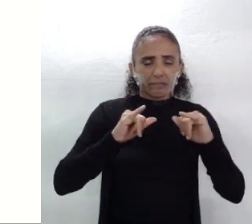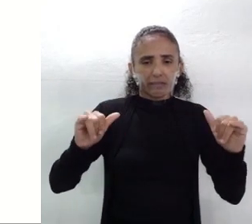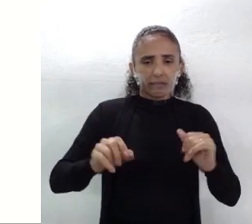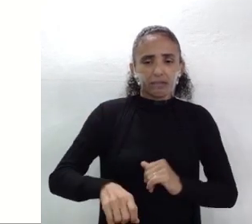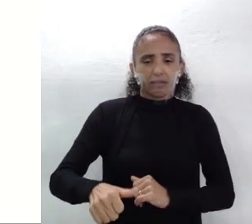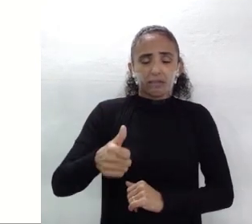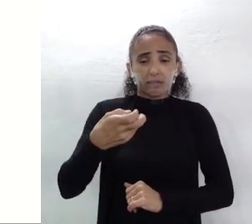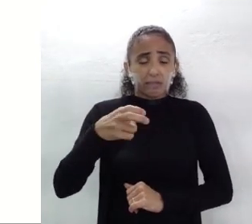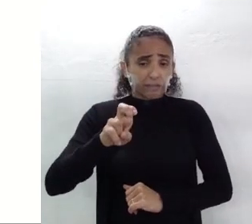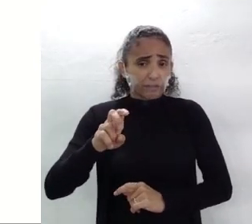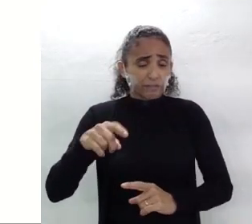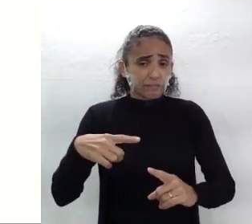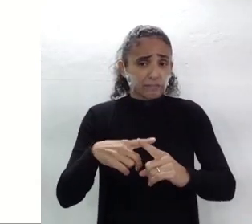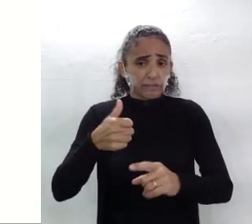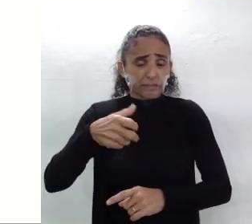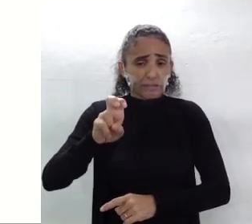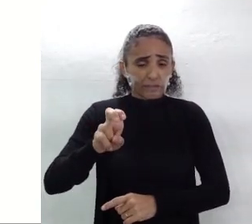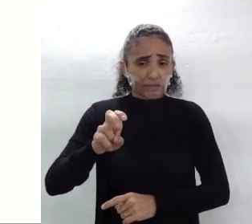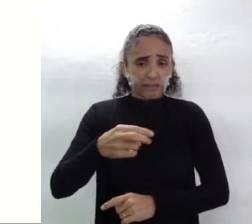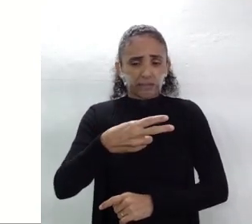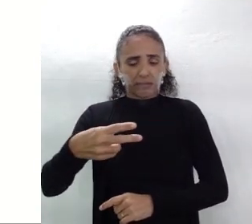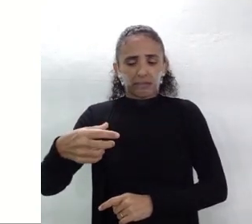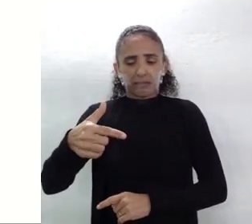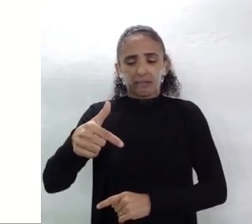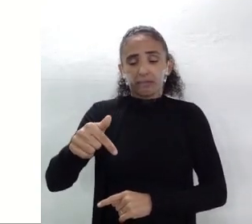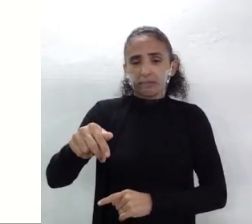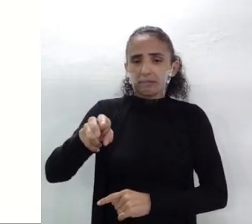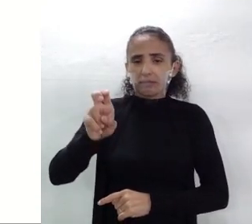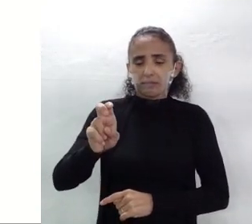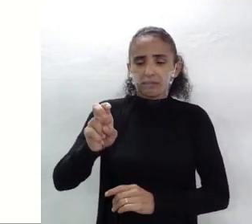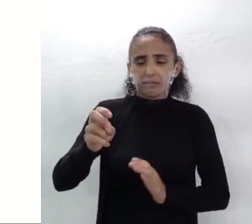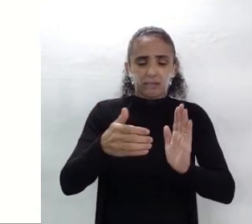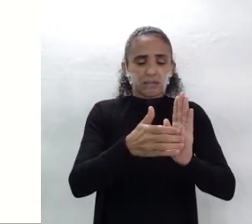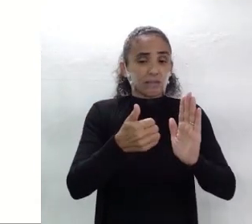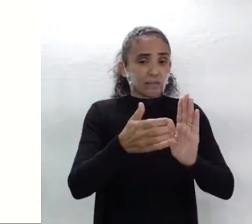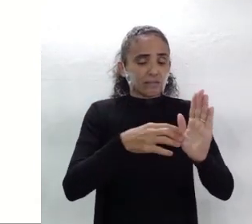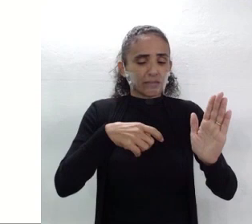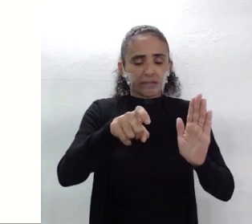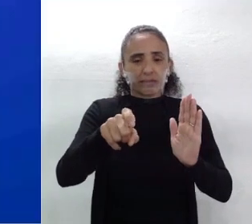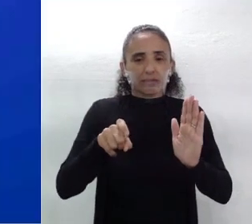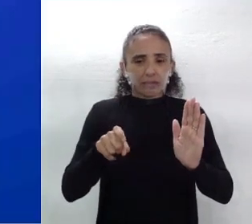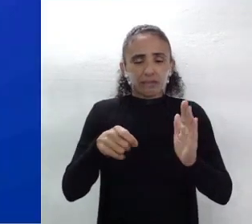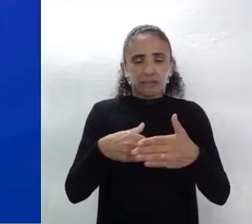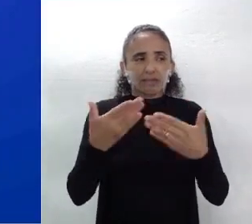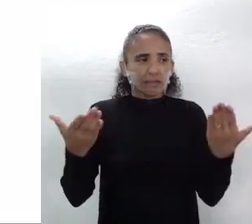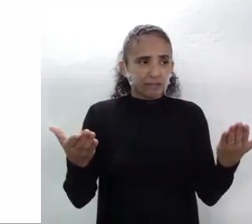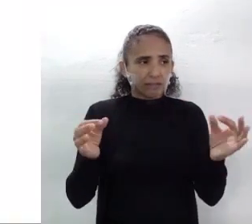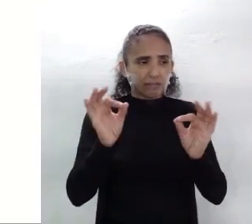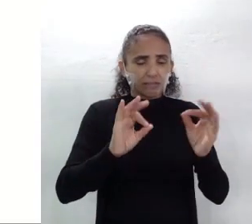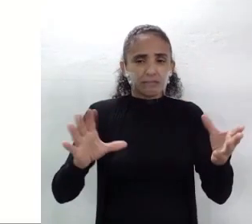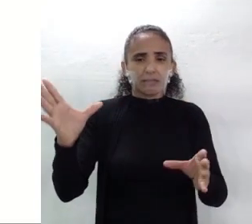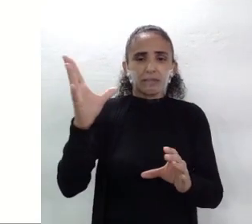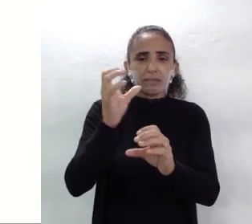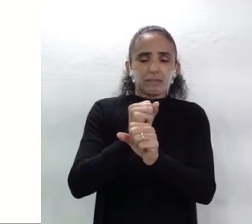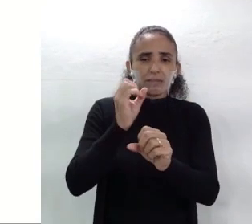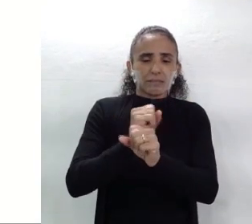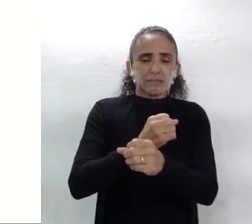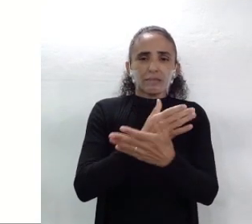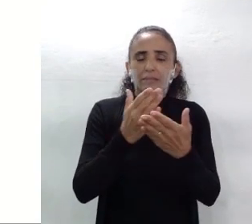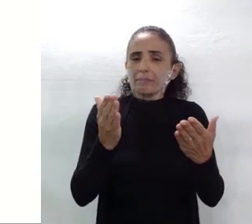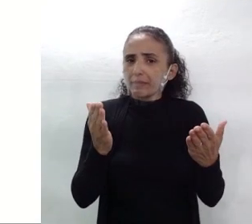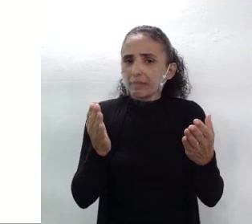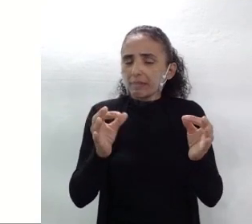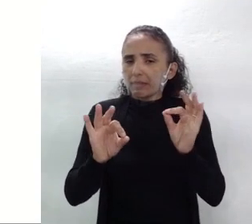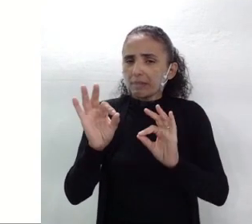15, 75. E o x você tira e é o 15. Então, você vai agora somar. Então, ó, você